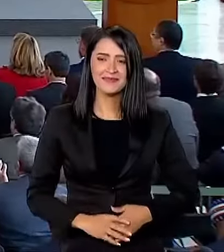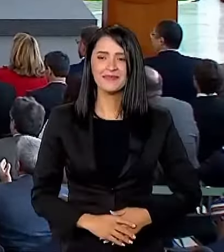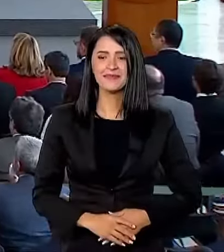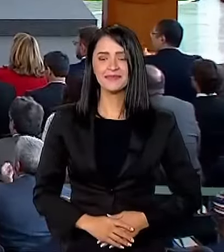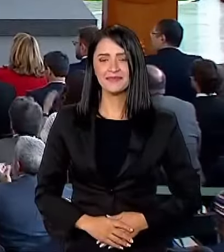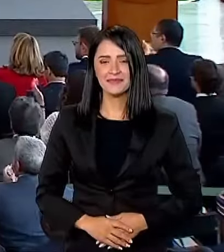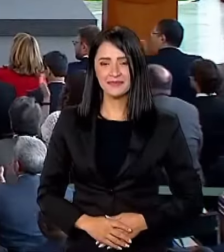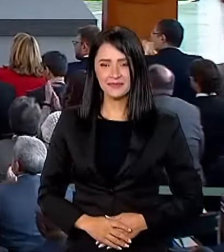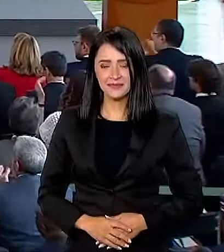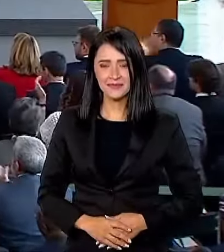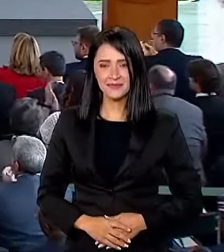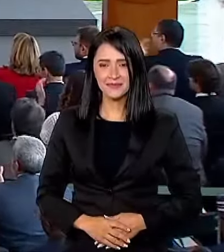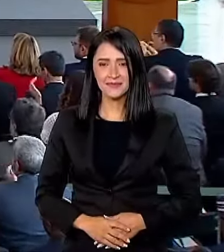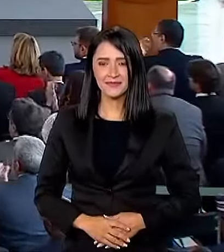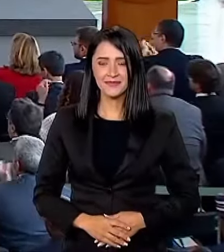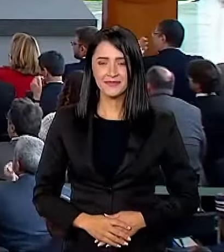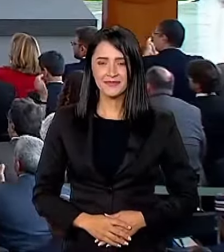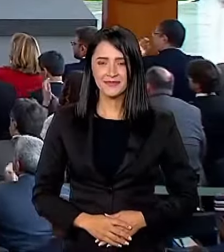Silva.